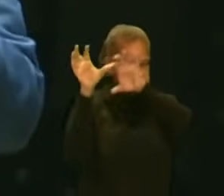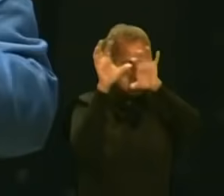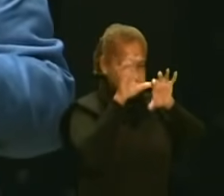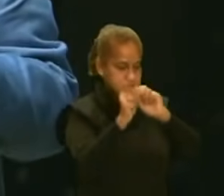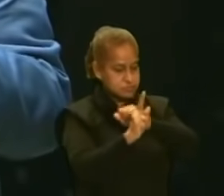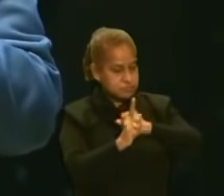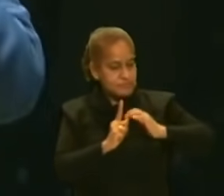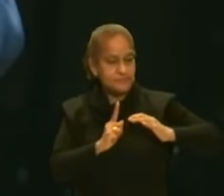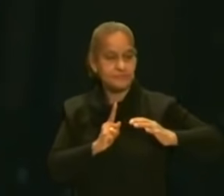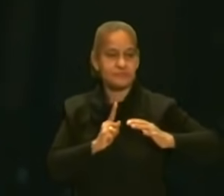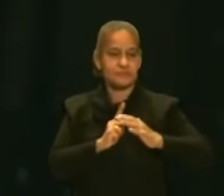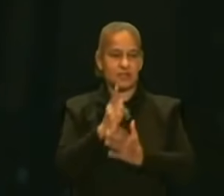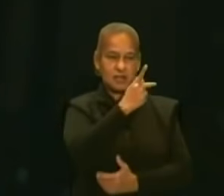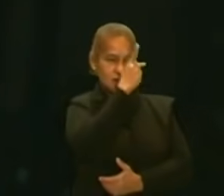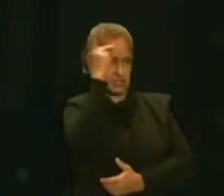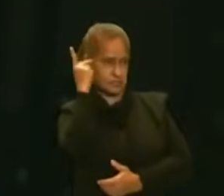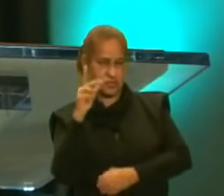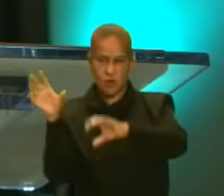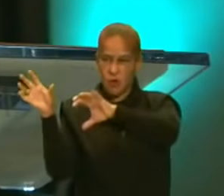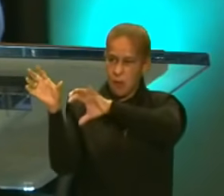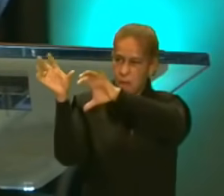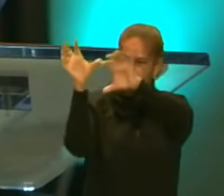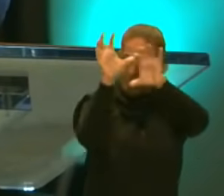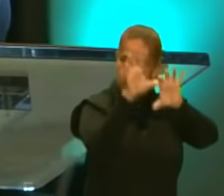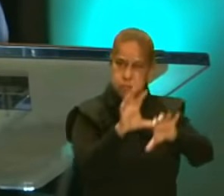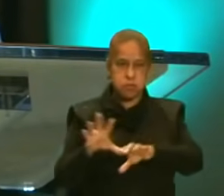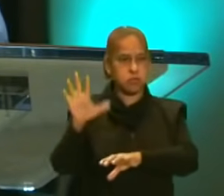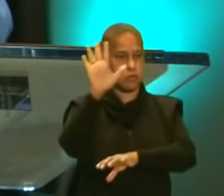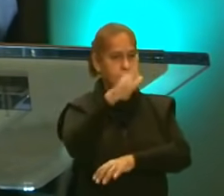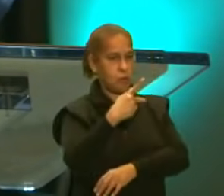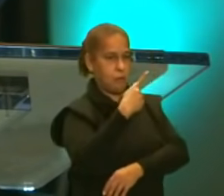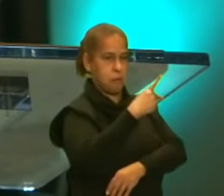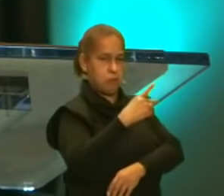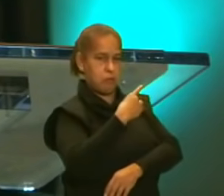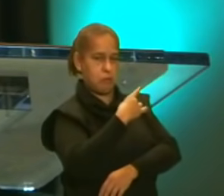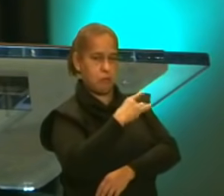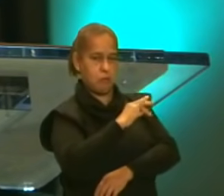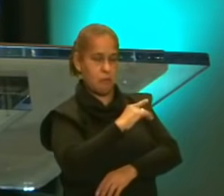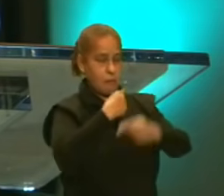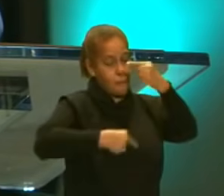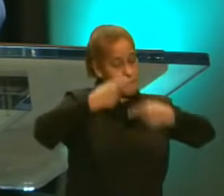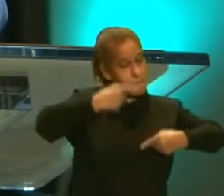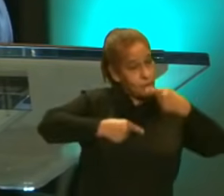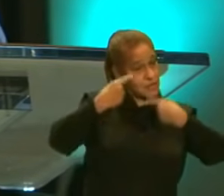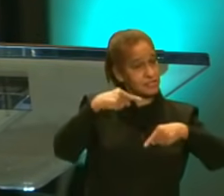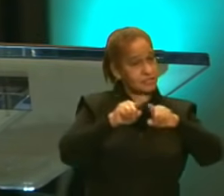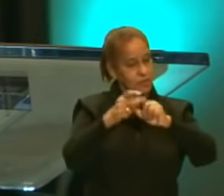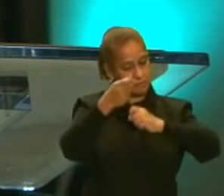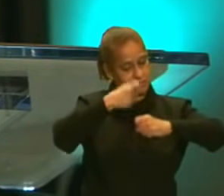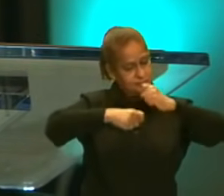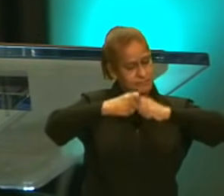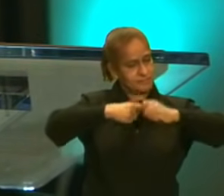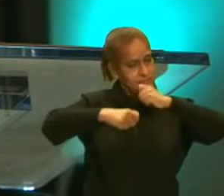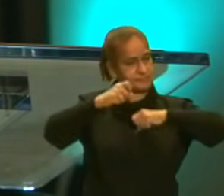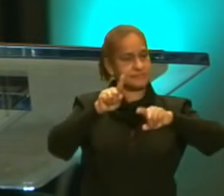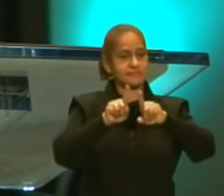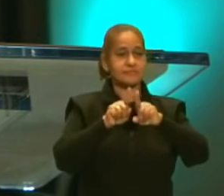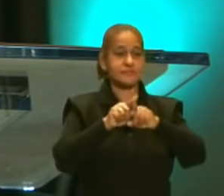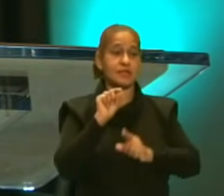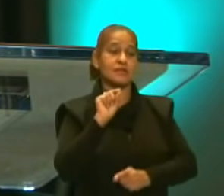a sociedade, em influenciar as pessoas, em influenciar a política, em influenciar a economia,